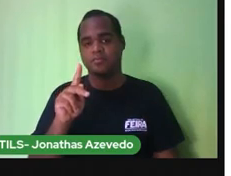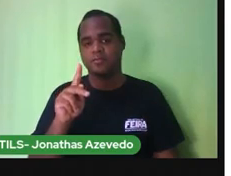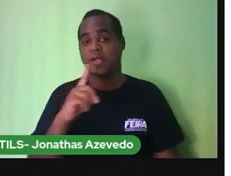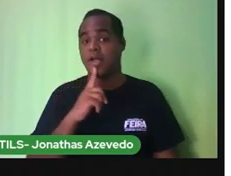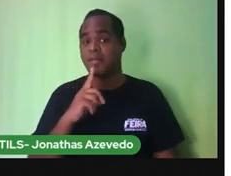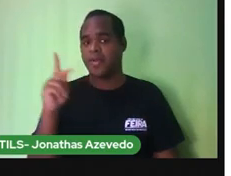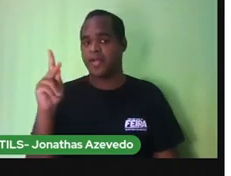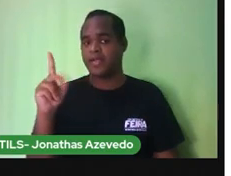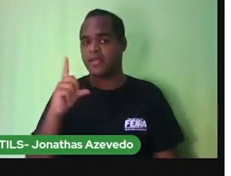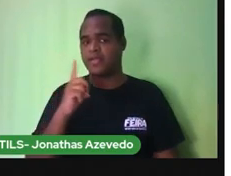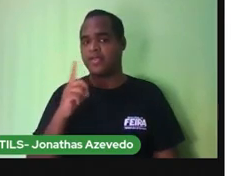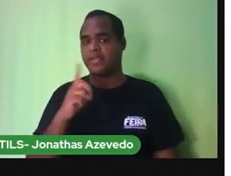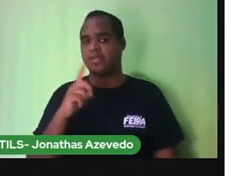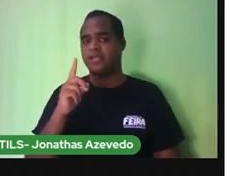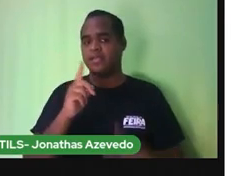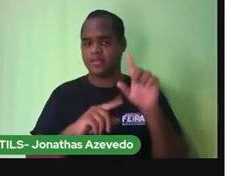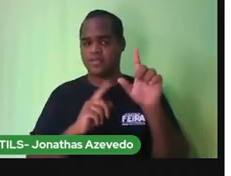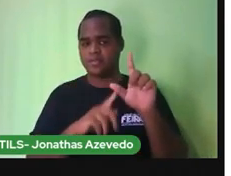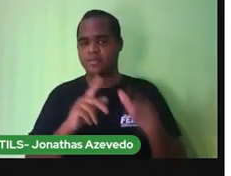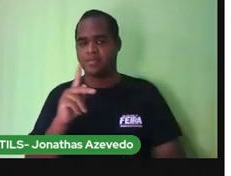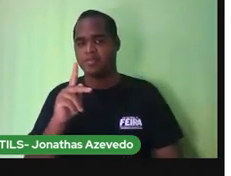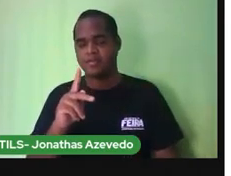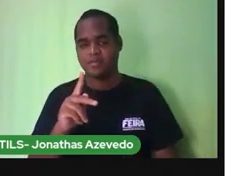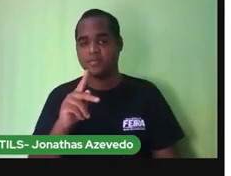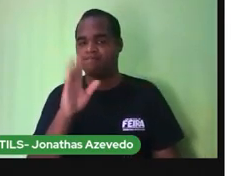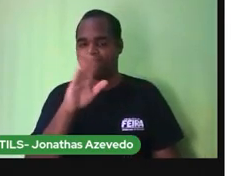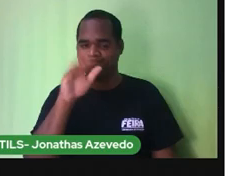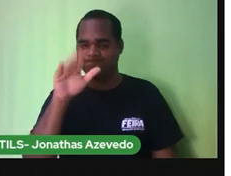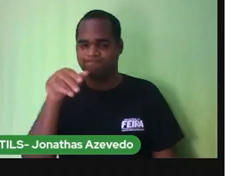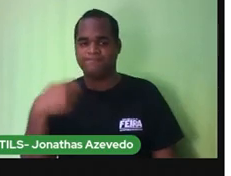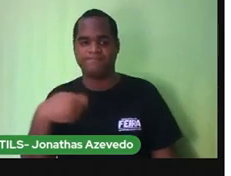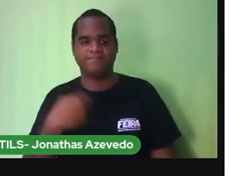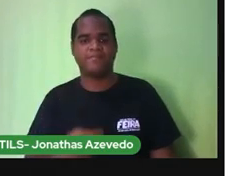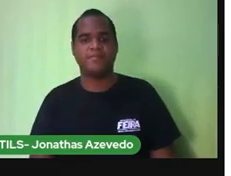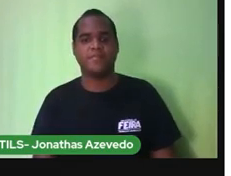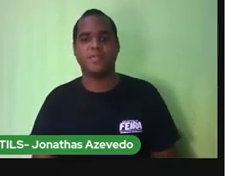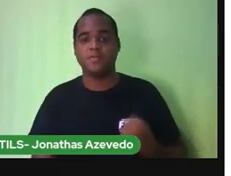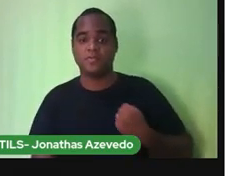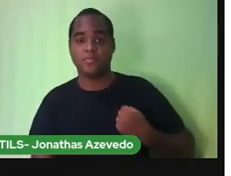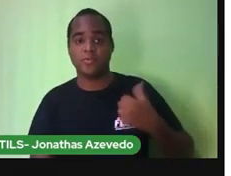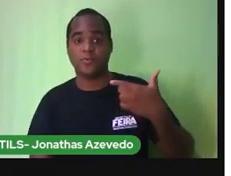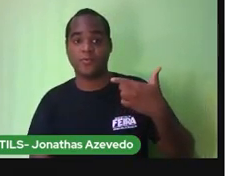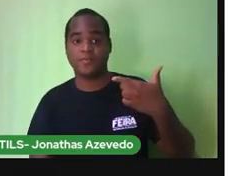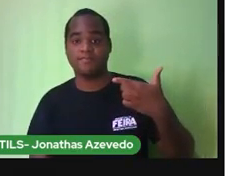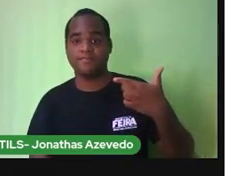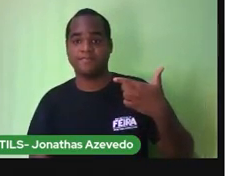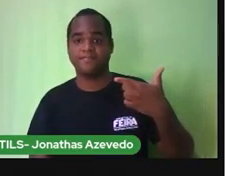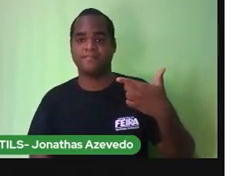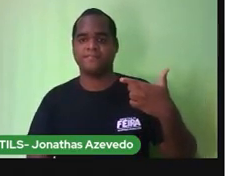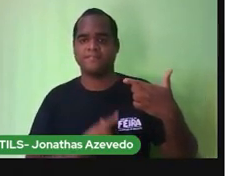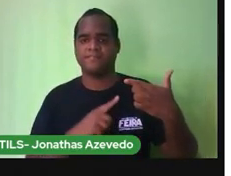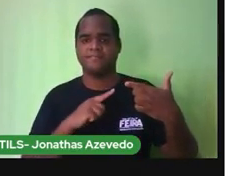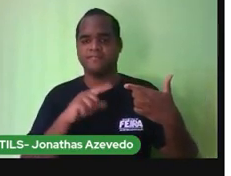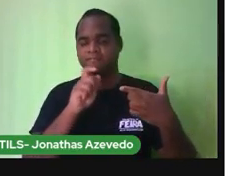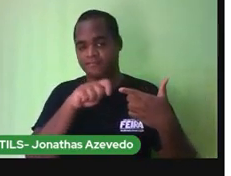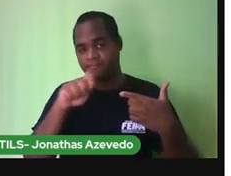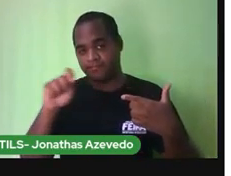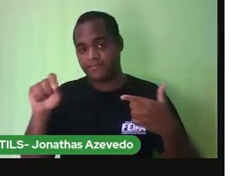Você pinta tá bom a questão número 2 você vai escrever aqui ao lado